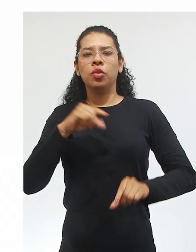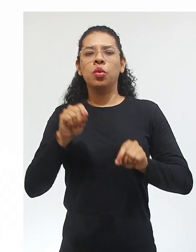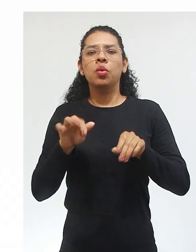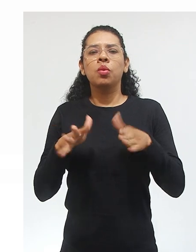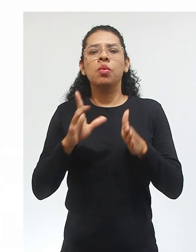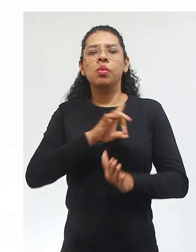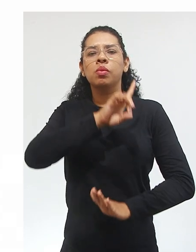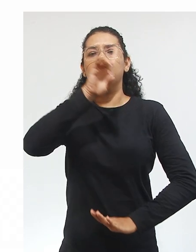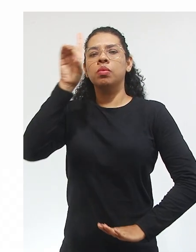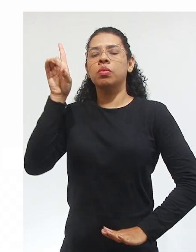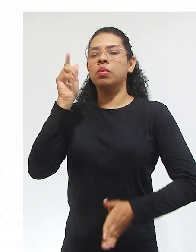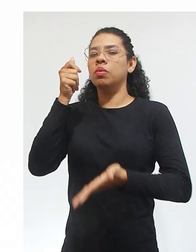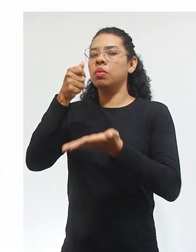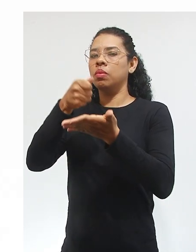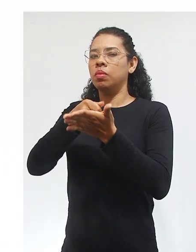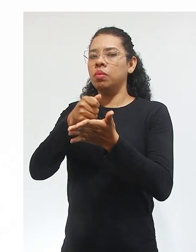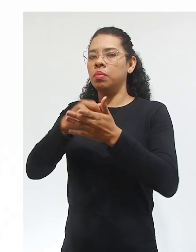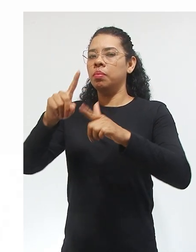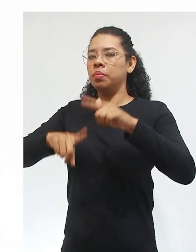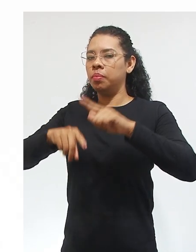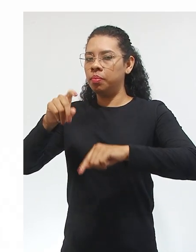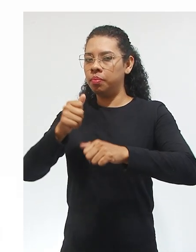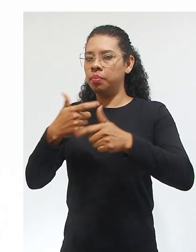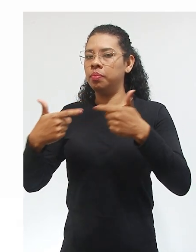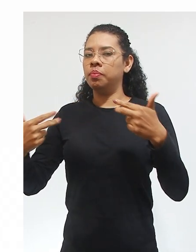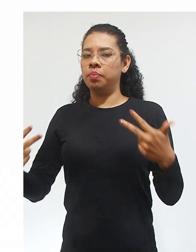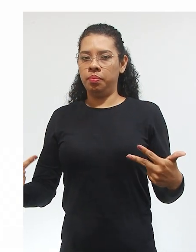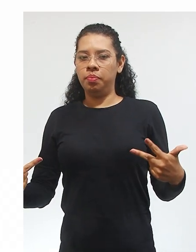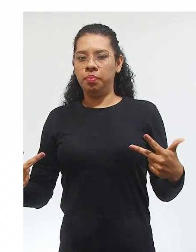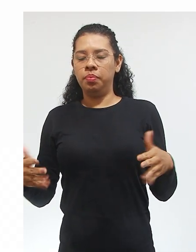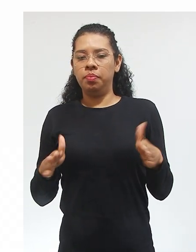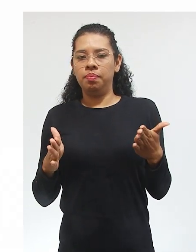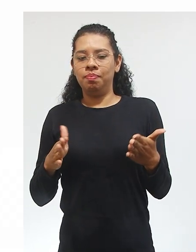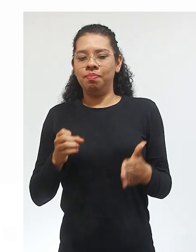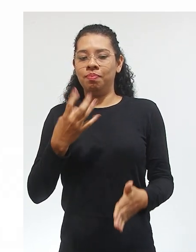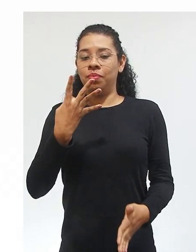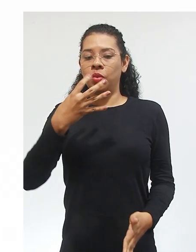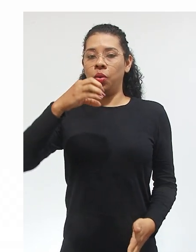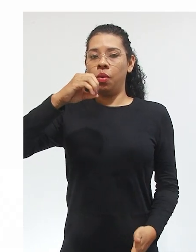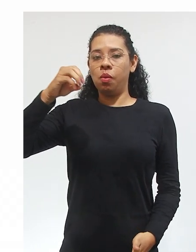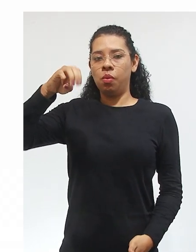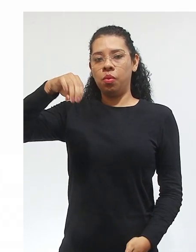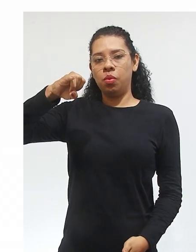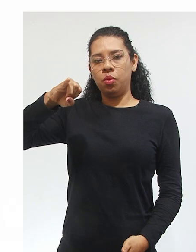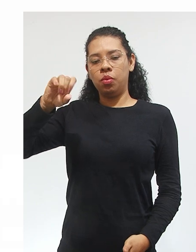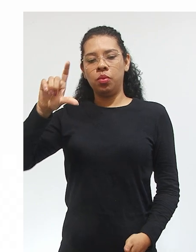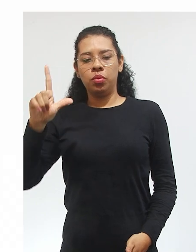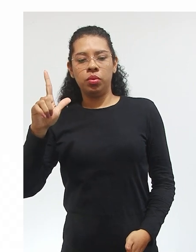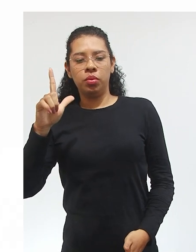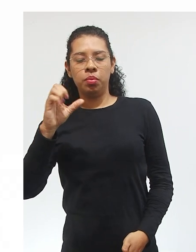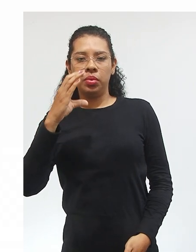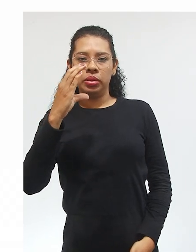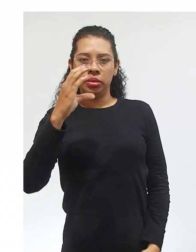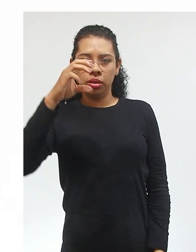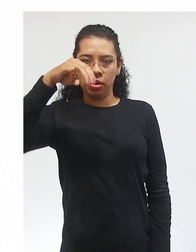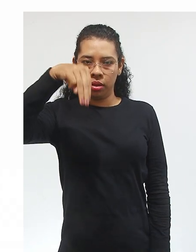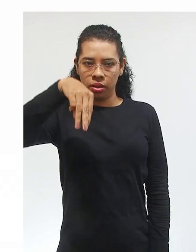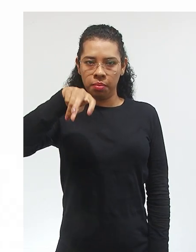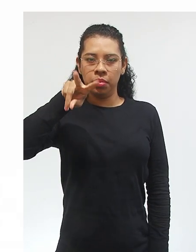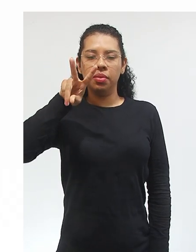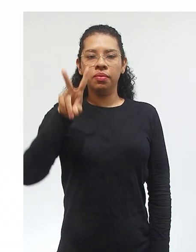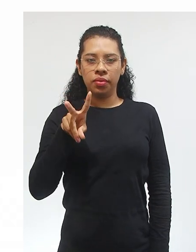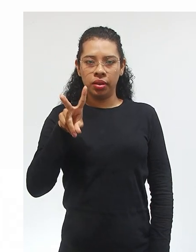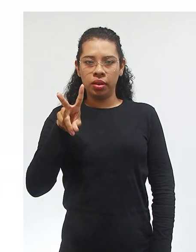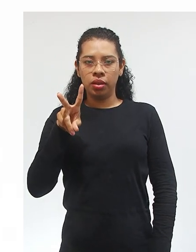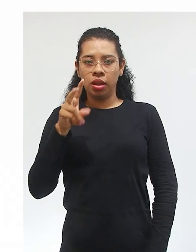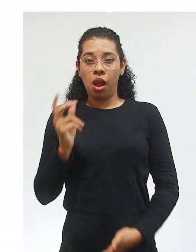a mercadoria, eu comprei por 40 mil, que foi aquele meu custo. Esse CMV, gente, significa custo de mercadoria vendida, tá?